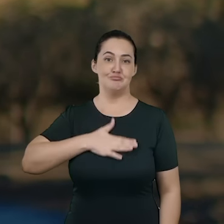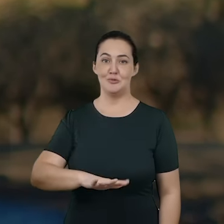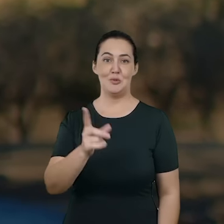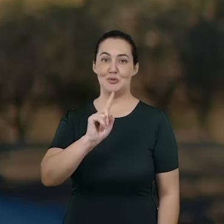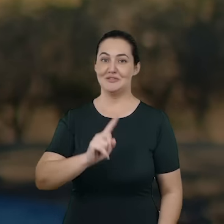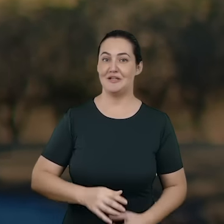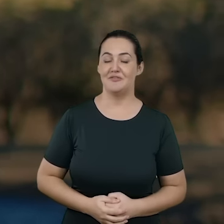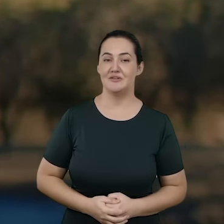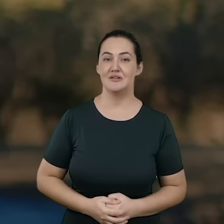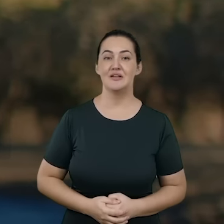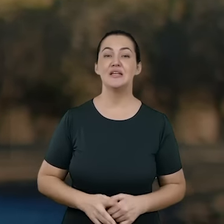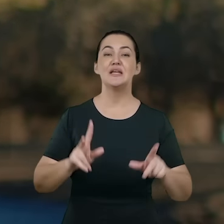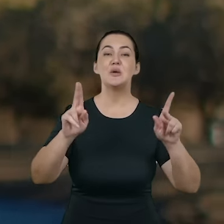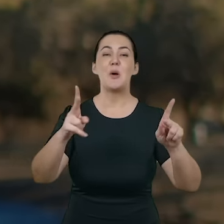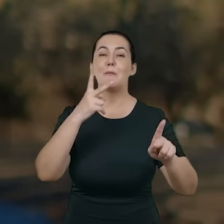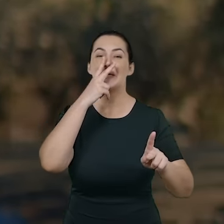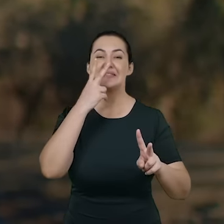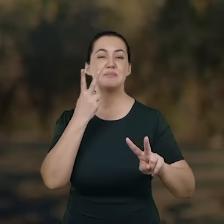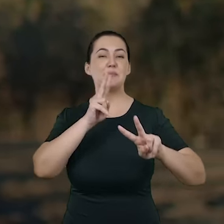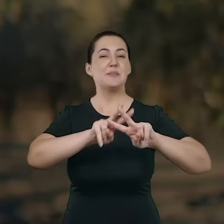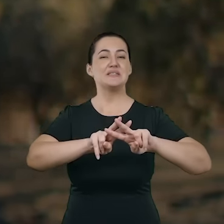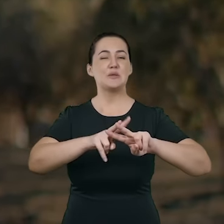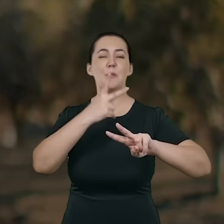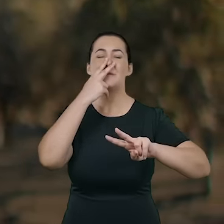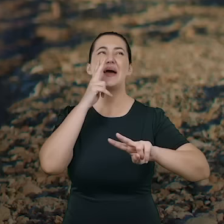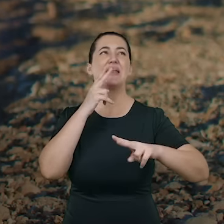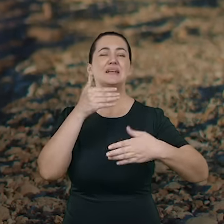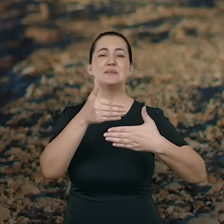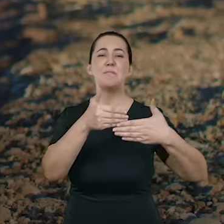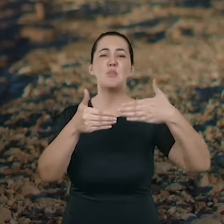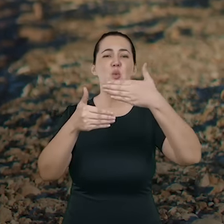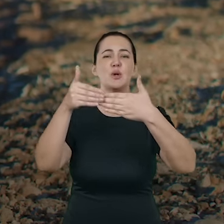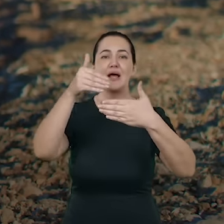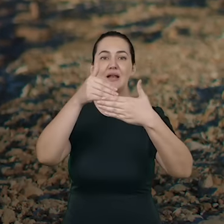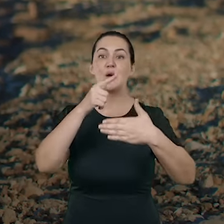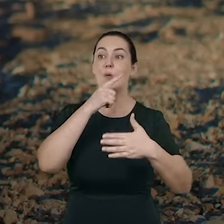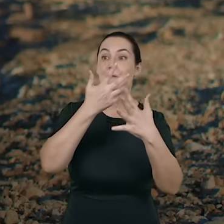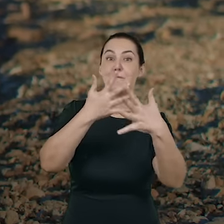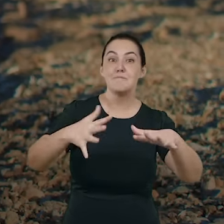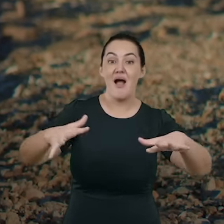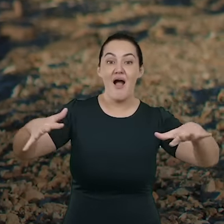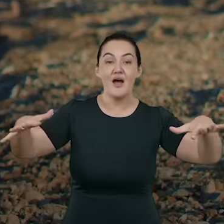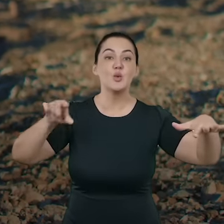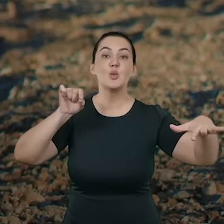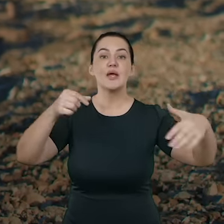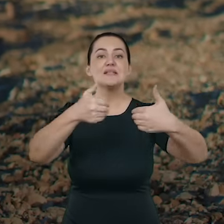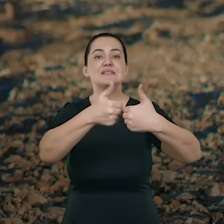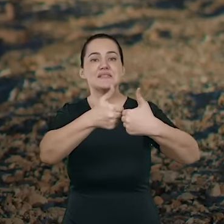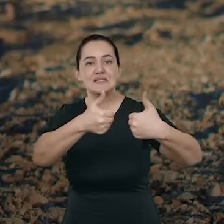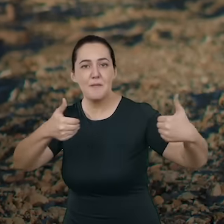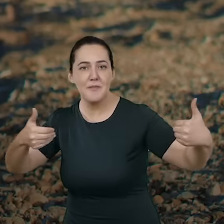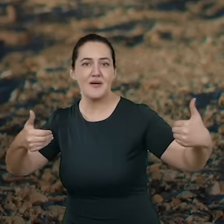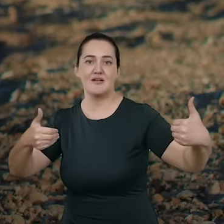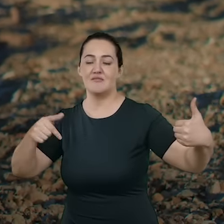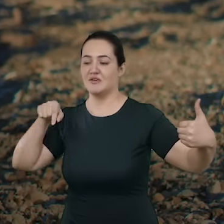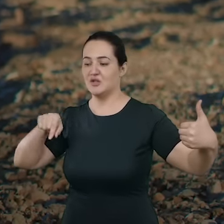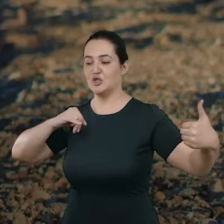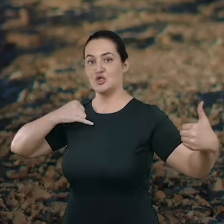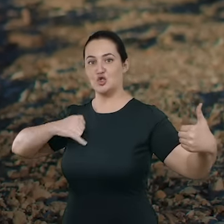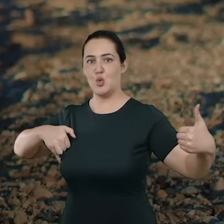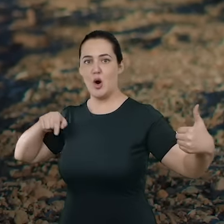de prisão, de muralhas. Era esse imenso mar que separava o